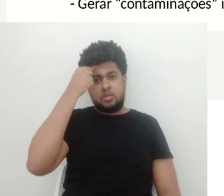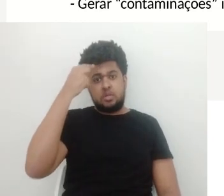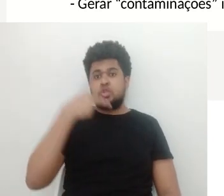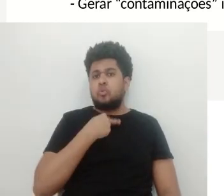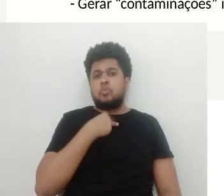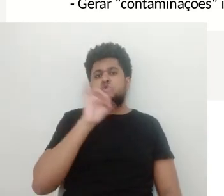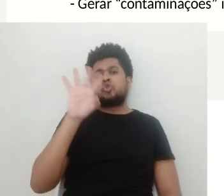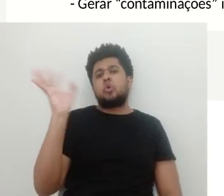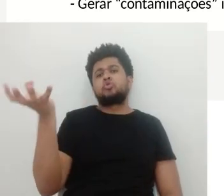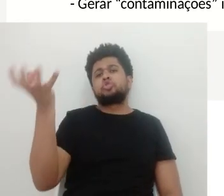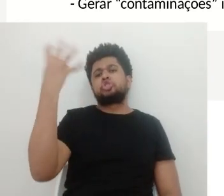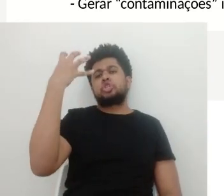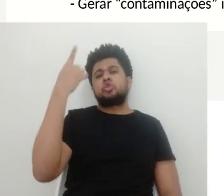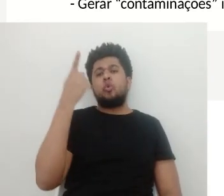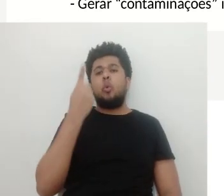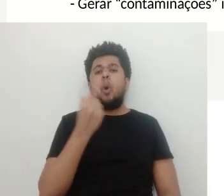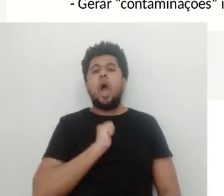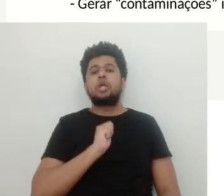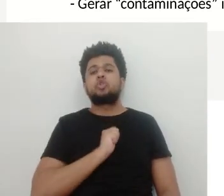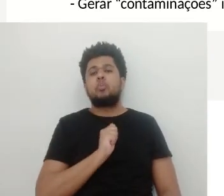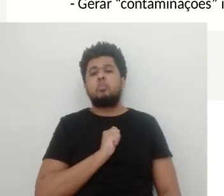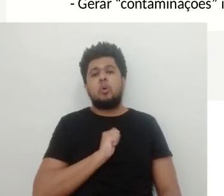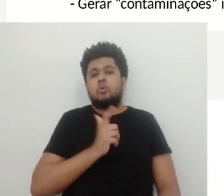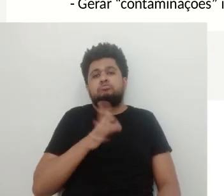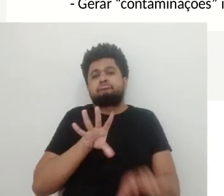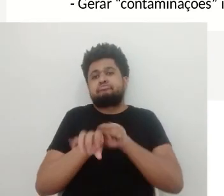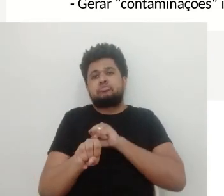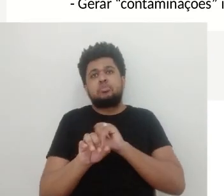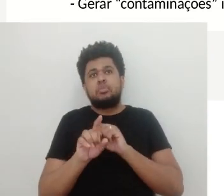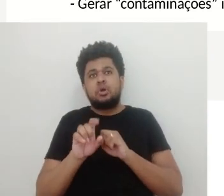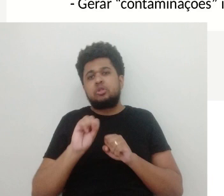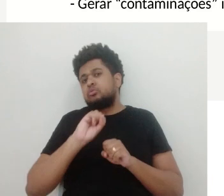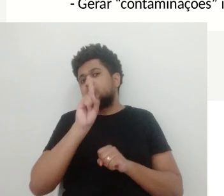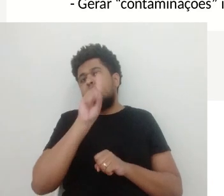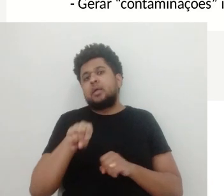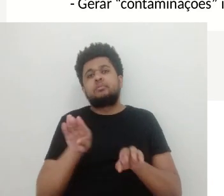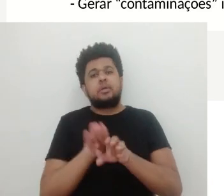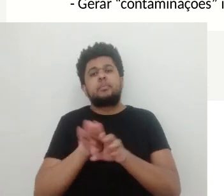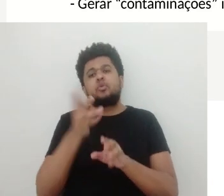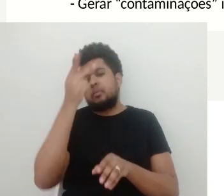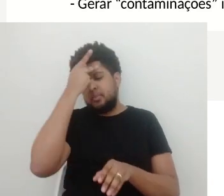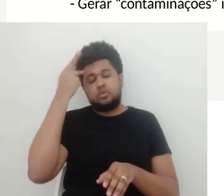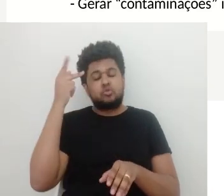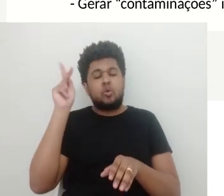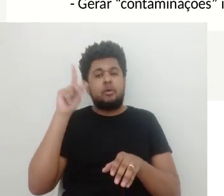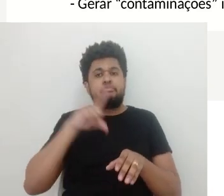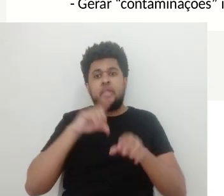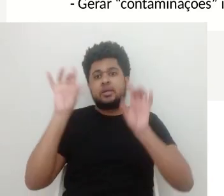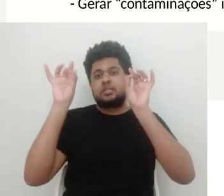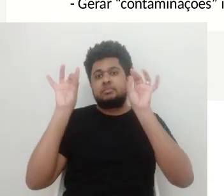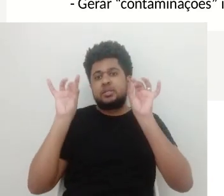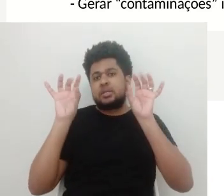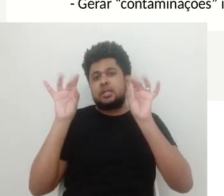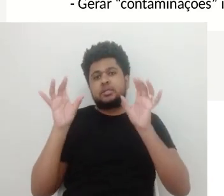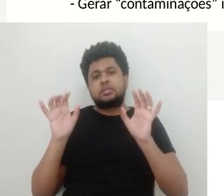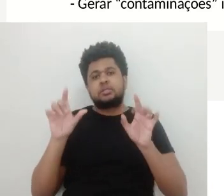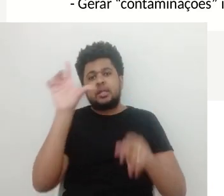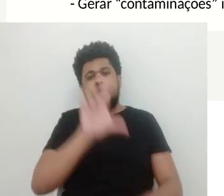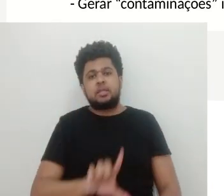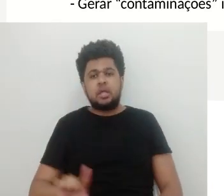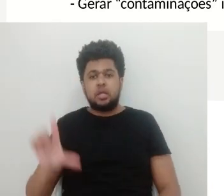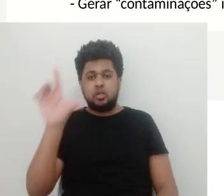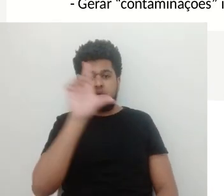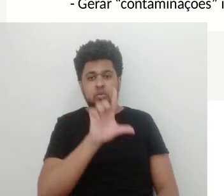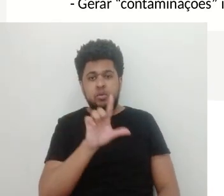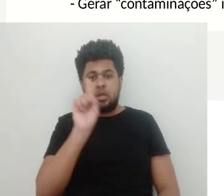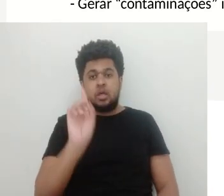e externas. Eu tenho que ser contaminado, mas tenho que fazer epistemologicamente aquilo que na vida real é bom não fazer. Não